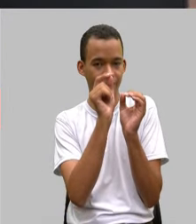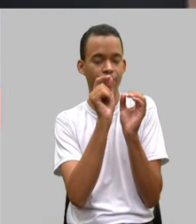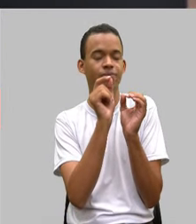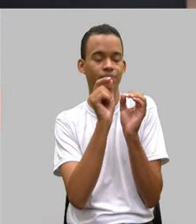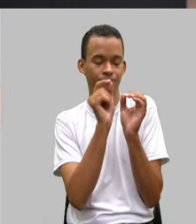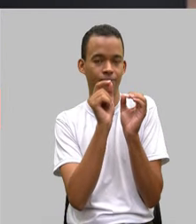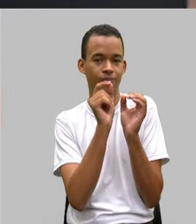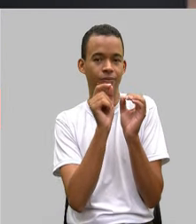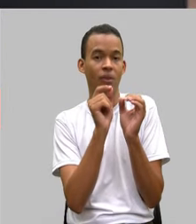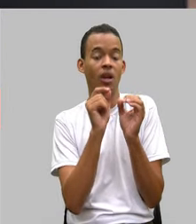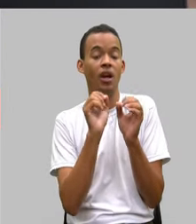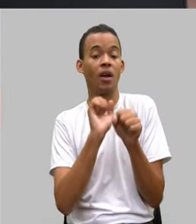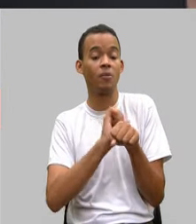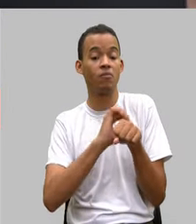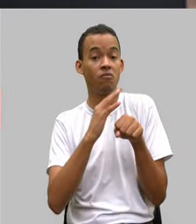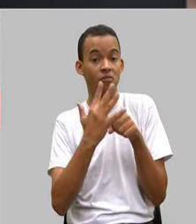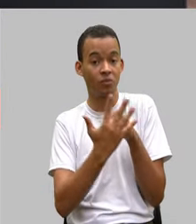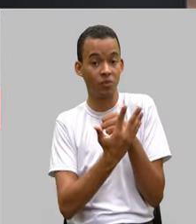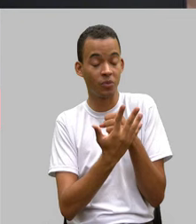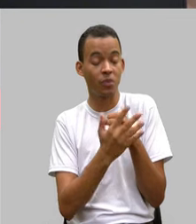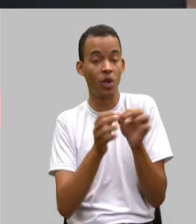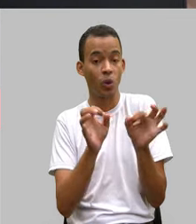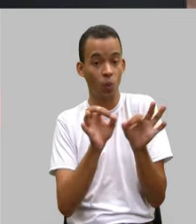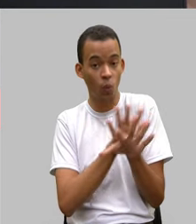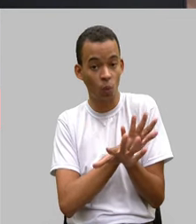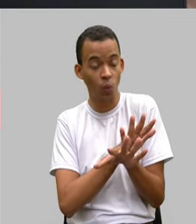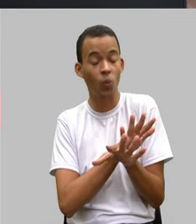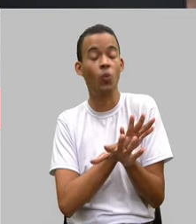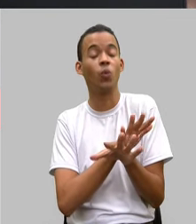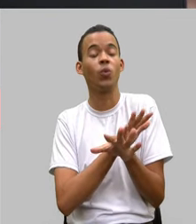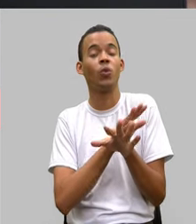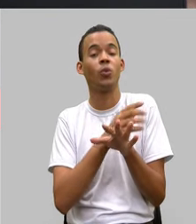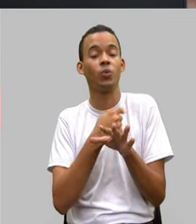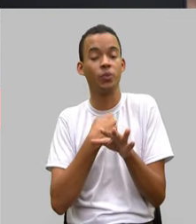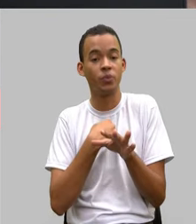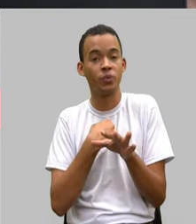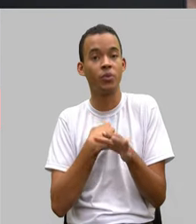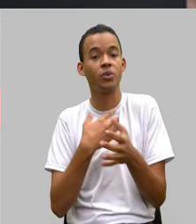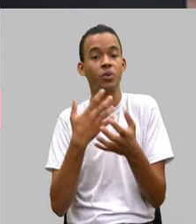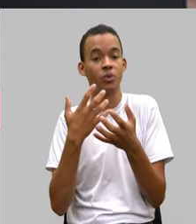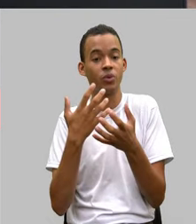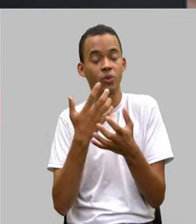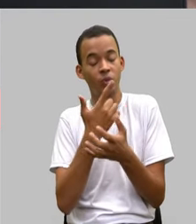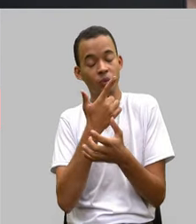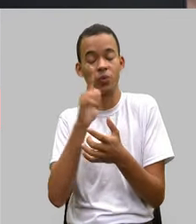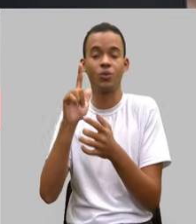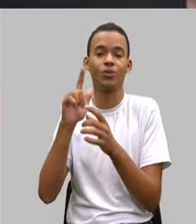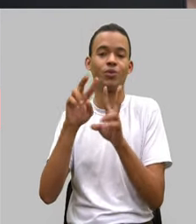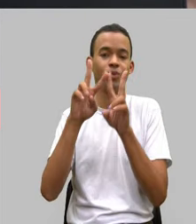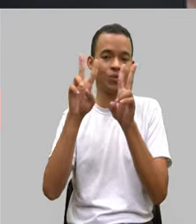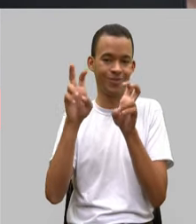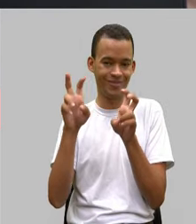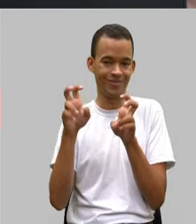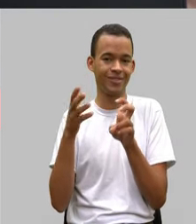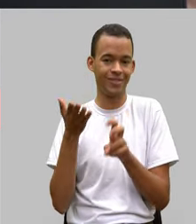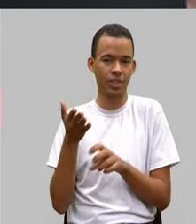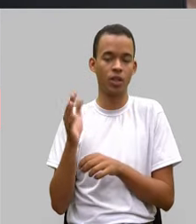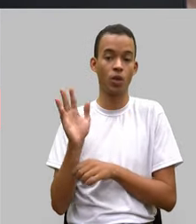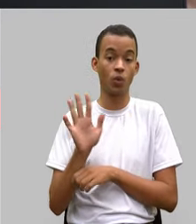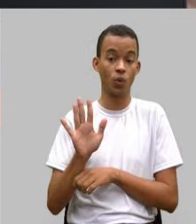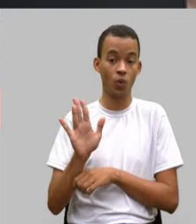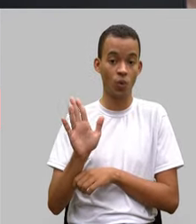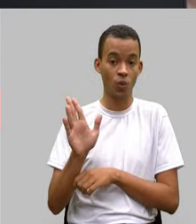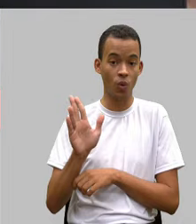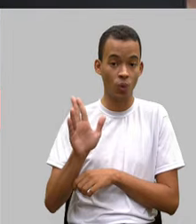eh me vi eh Envolvida com o assunto da cannabis medicinal até então Eh